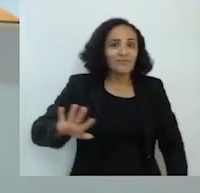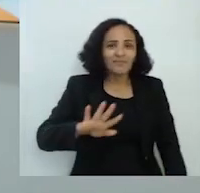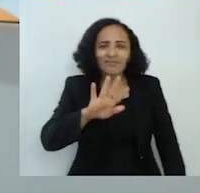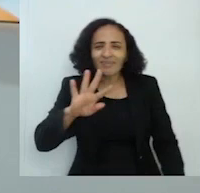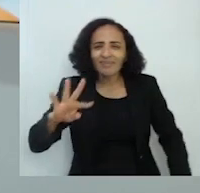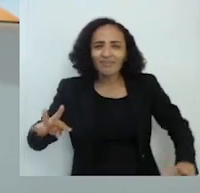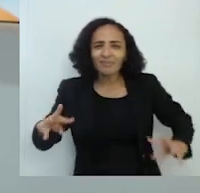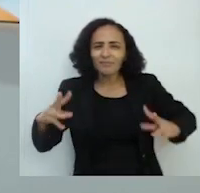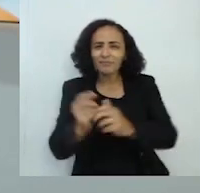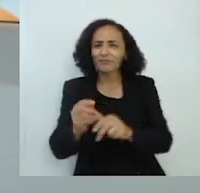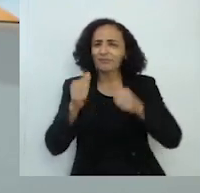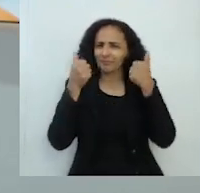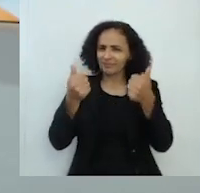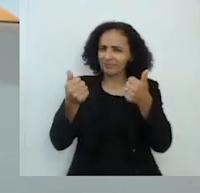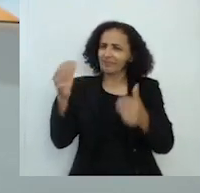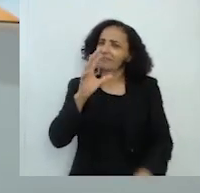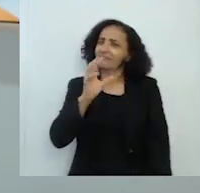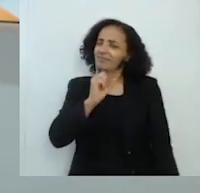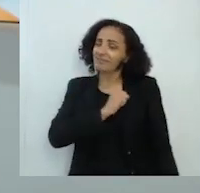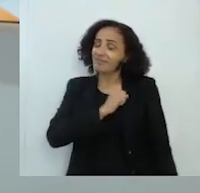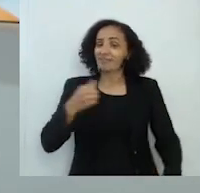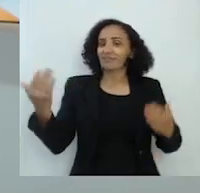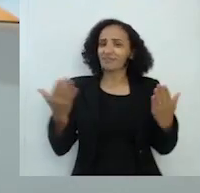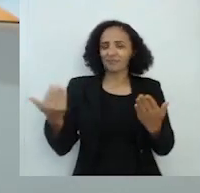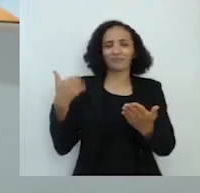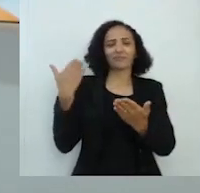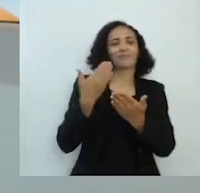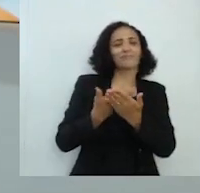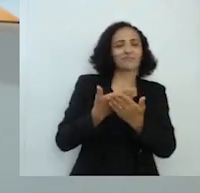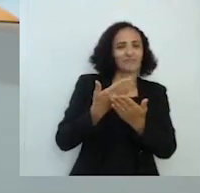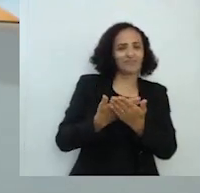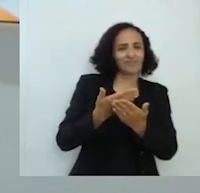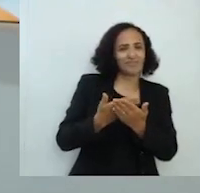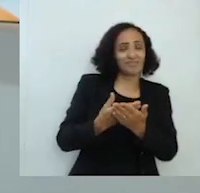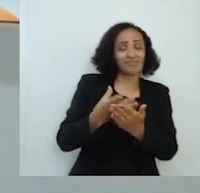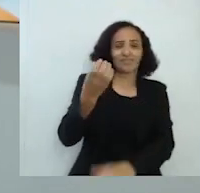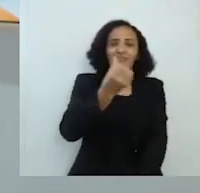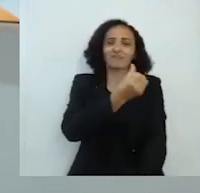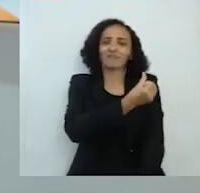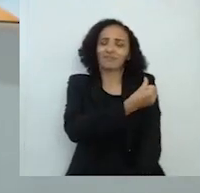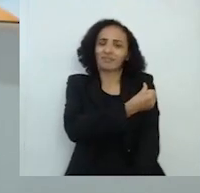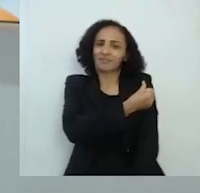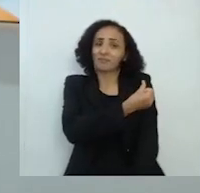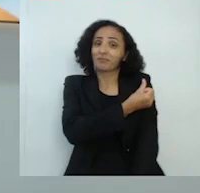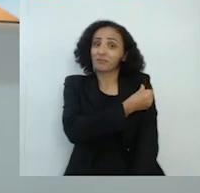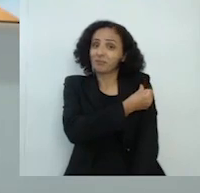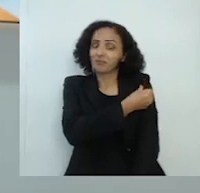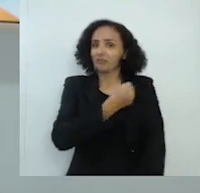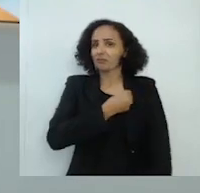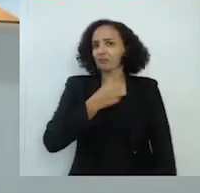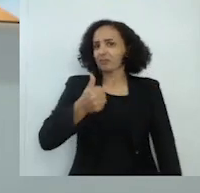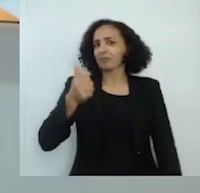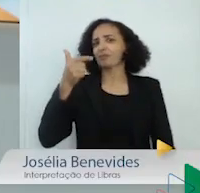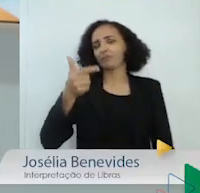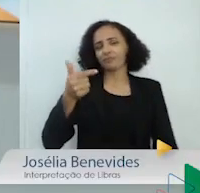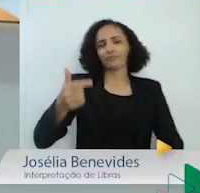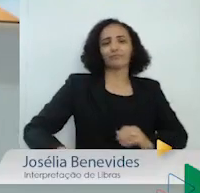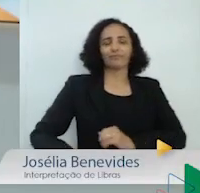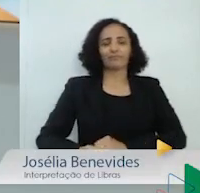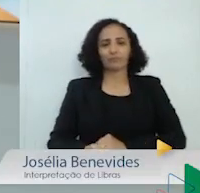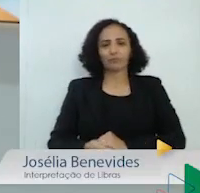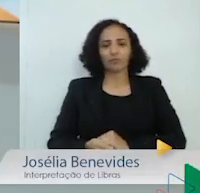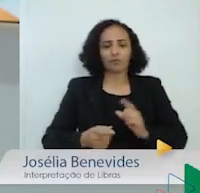meus anjos, como estão? Hoje nós teremos a nossa aula do sexto ano do ensino fundamental, aula 12.